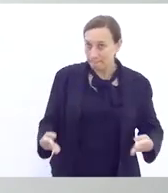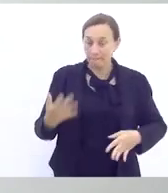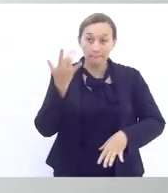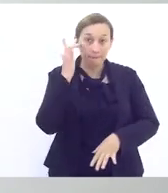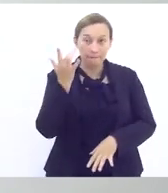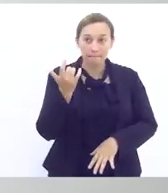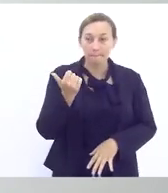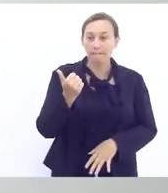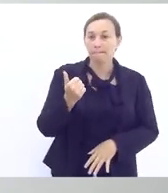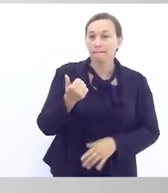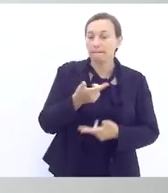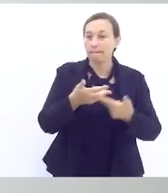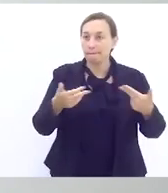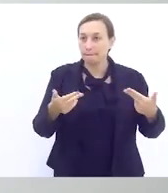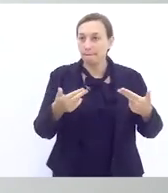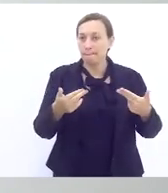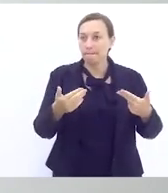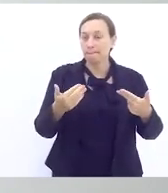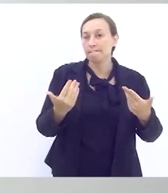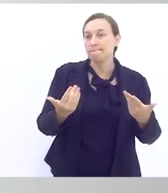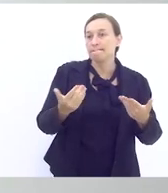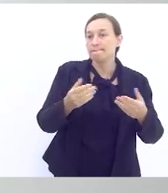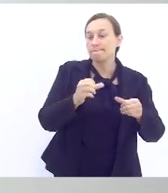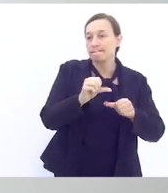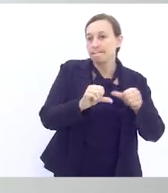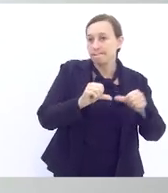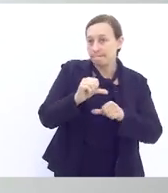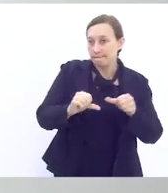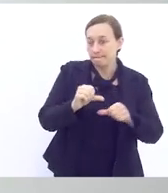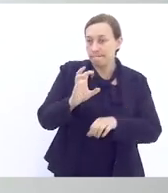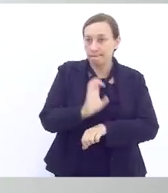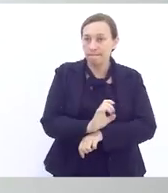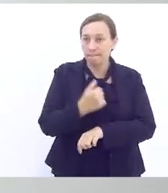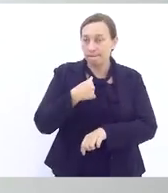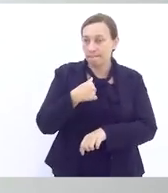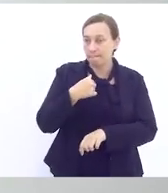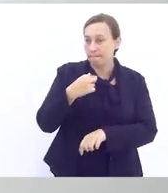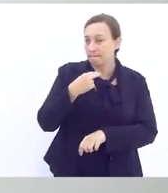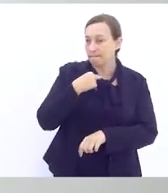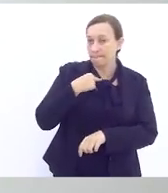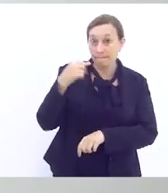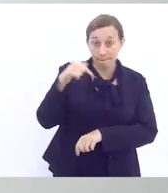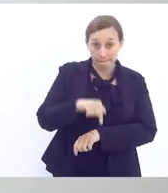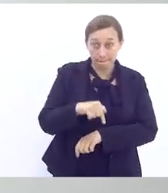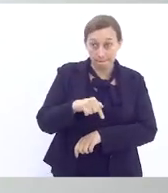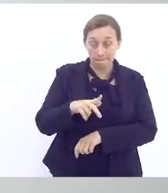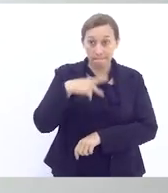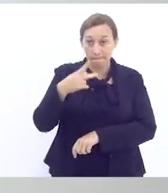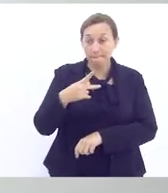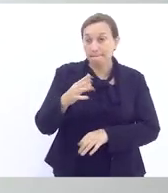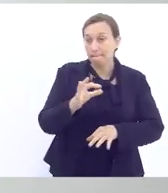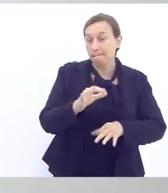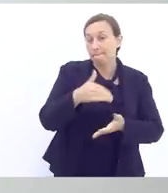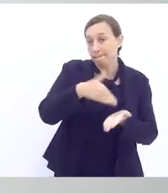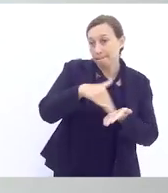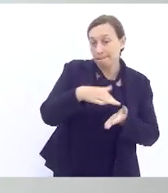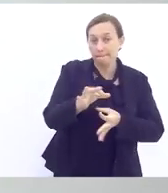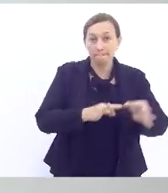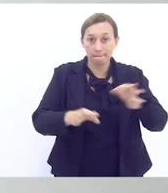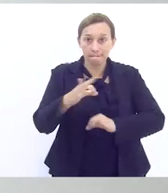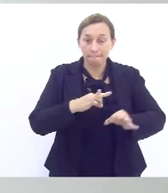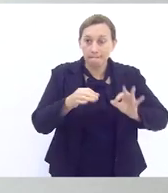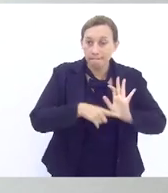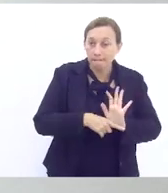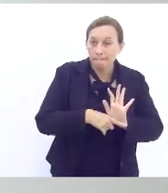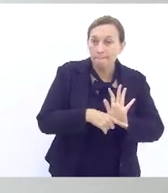modificações que houve na estrutura do estado eu não seria a pessoa mais adequada para estar aqui a secretaria de planejamento ela cuida das carreiras